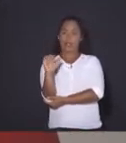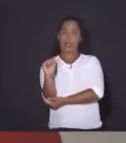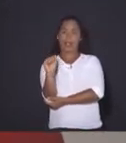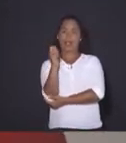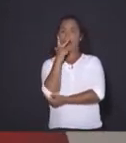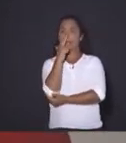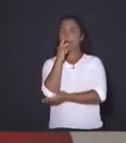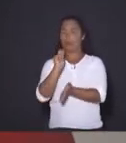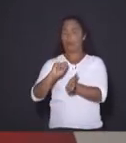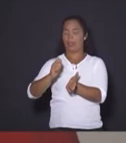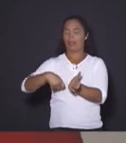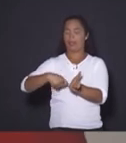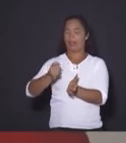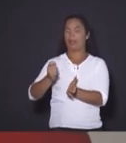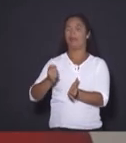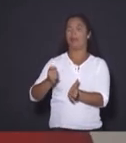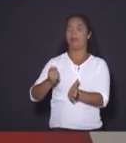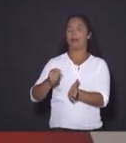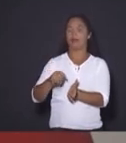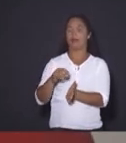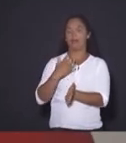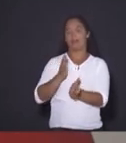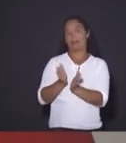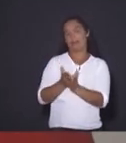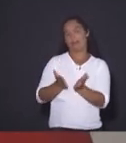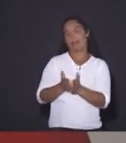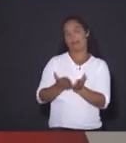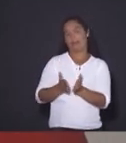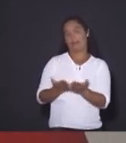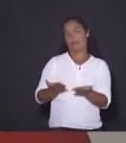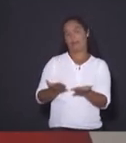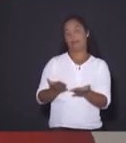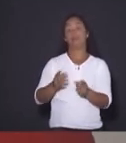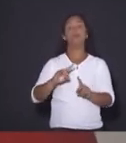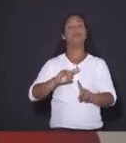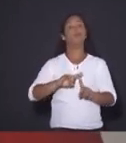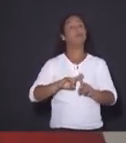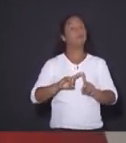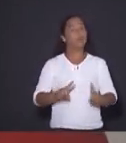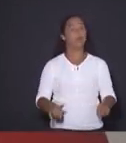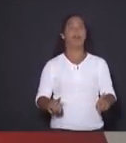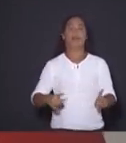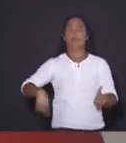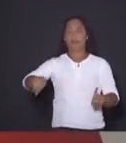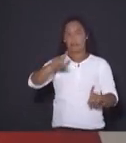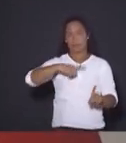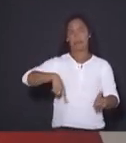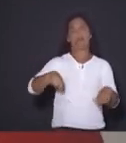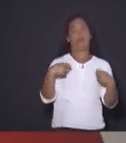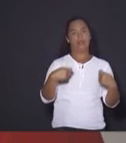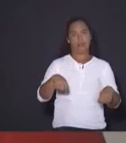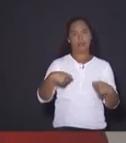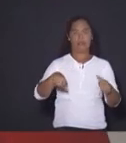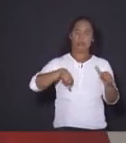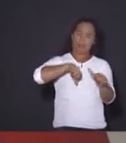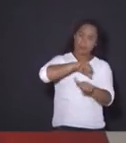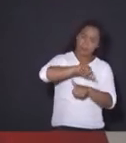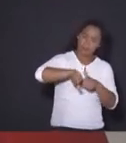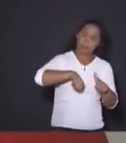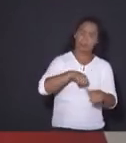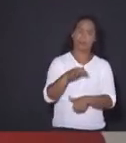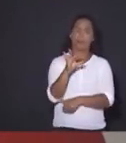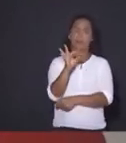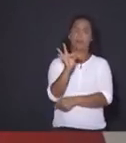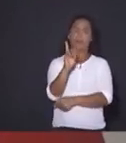pagam impostos nós devemos ter feito um processo para mudar o sistema tributário fazendo com que os